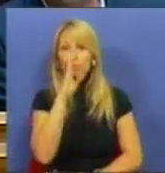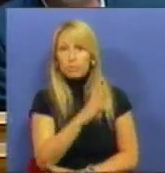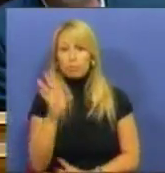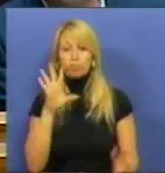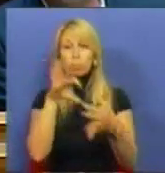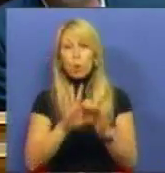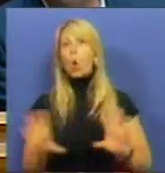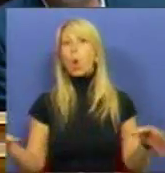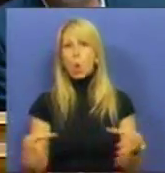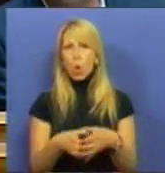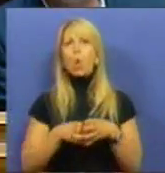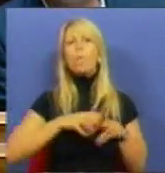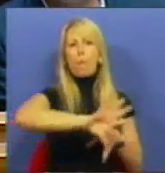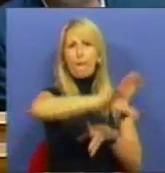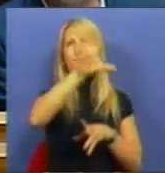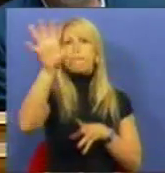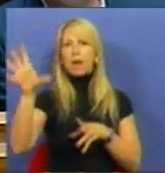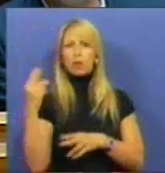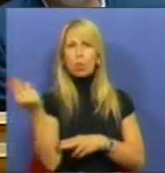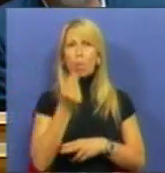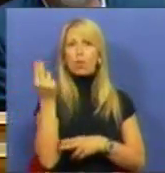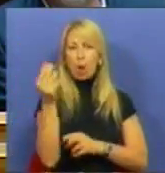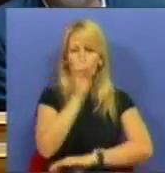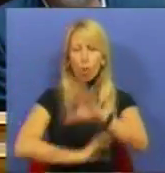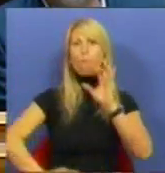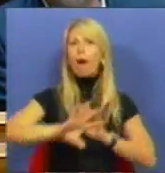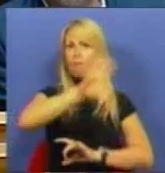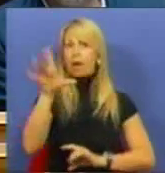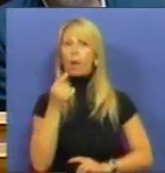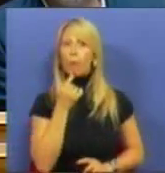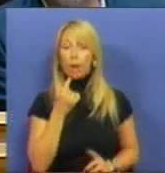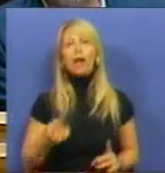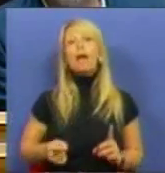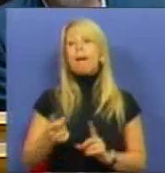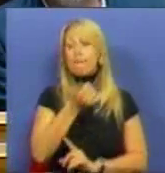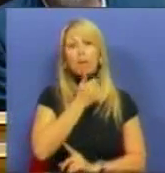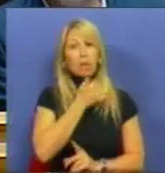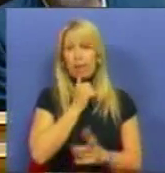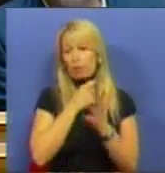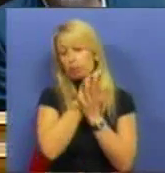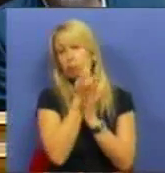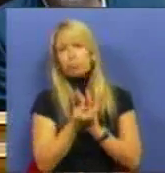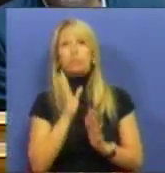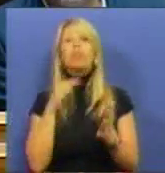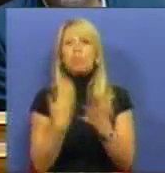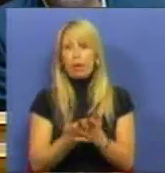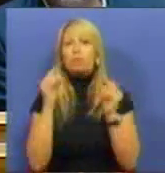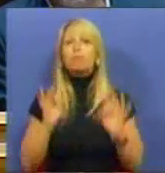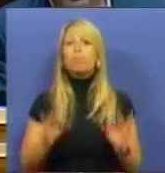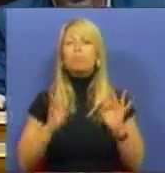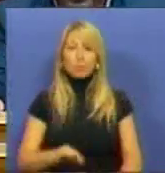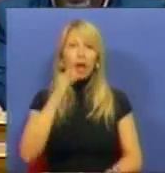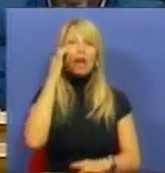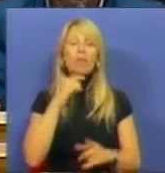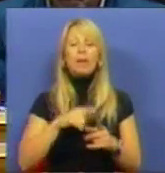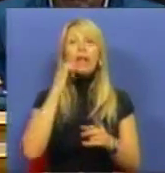um grupo muito alargado de países da União Europeia. Medidas que não poderão ter outro resultado senão o agravamento da crise